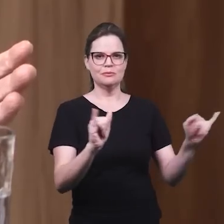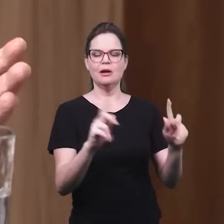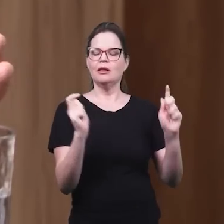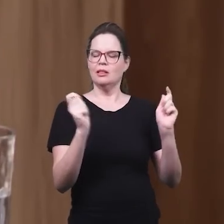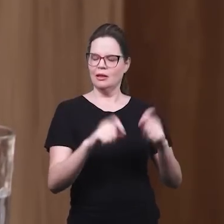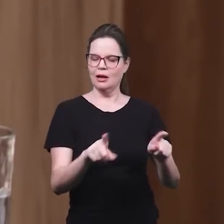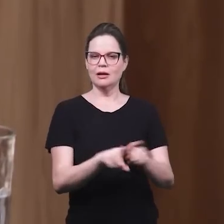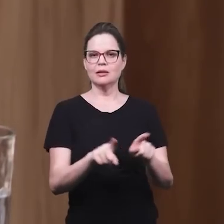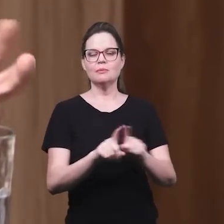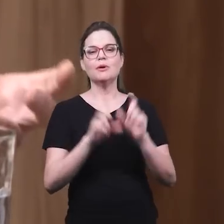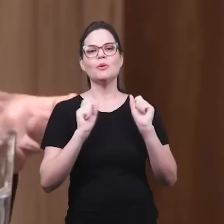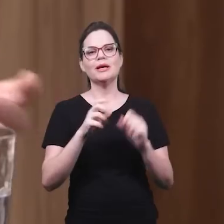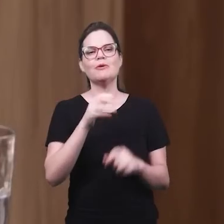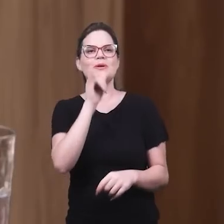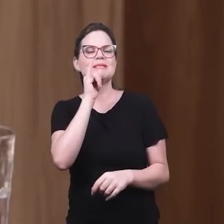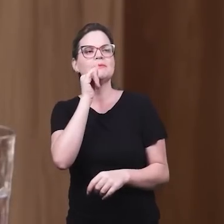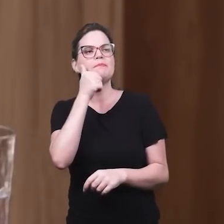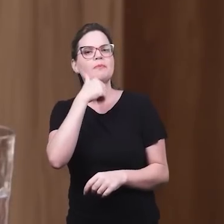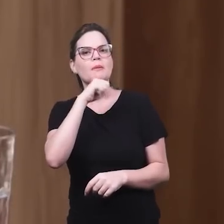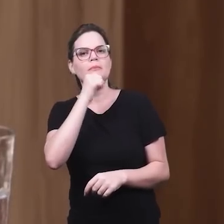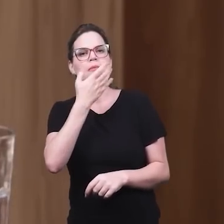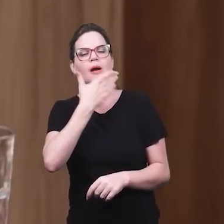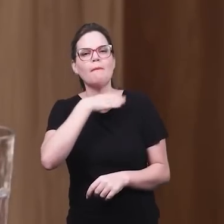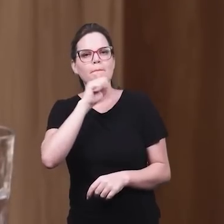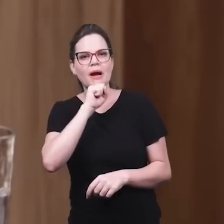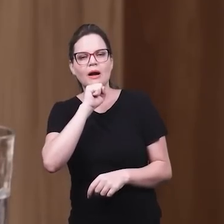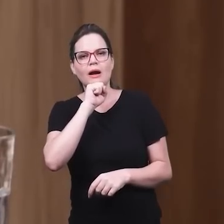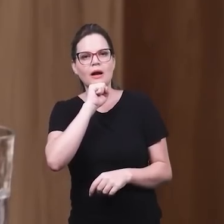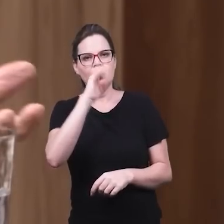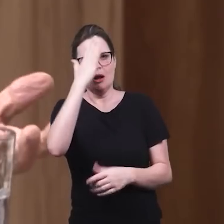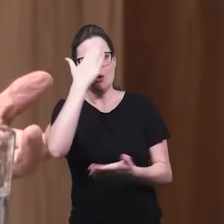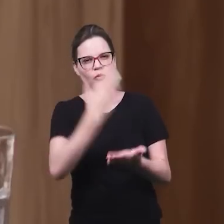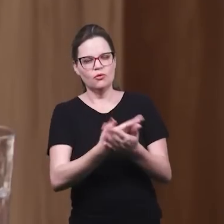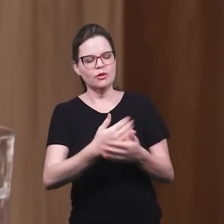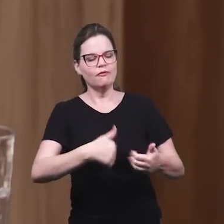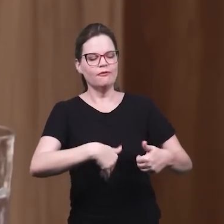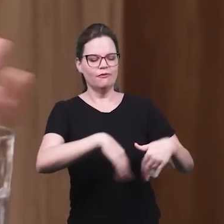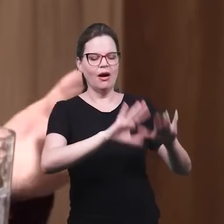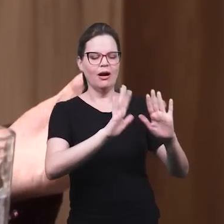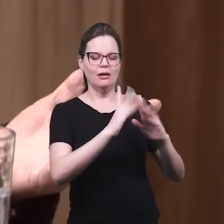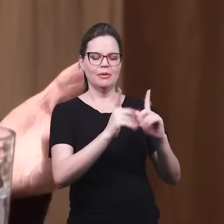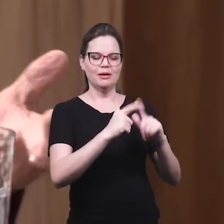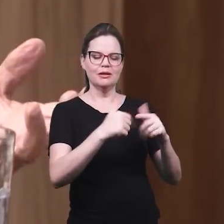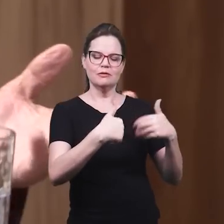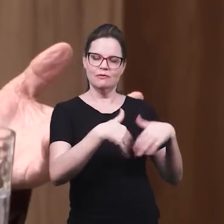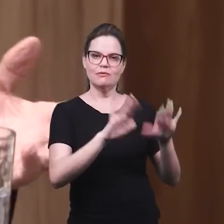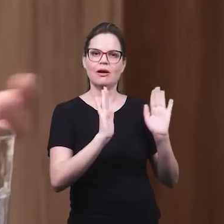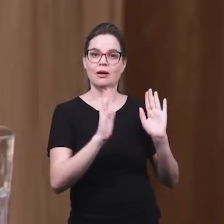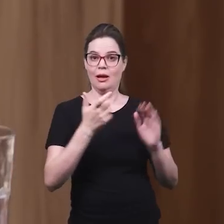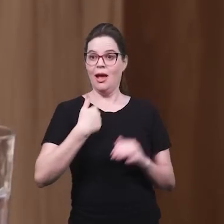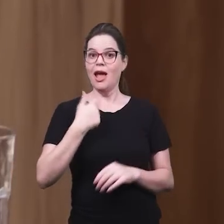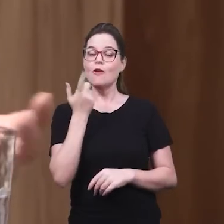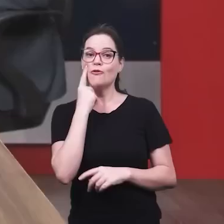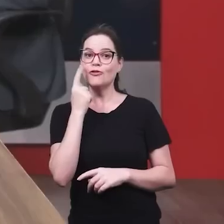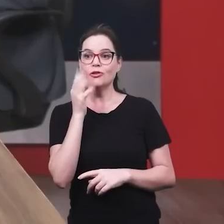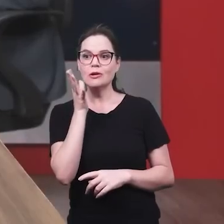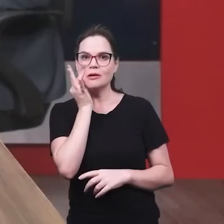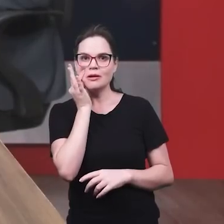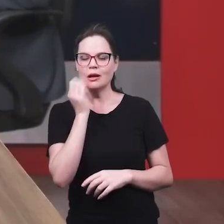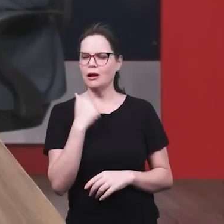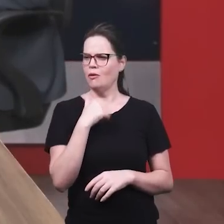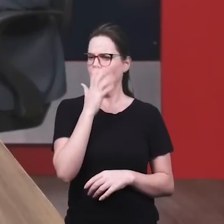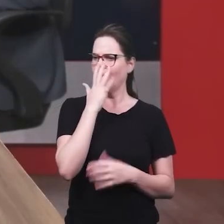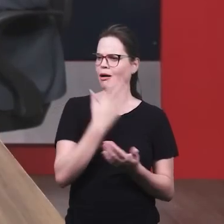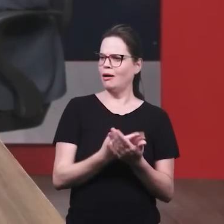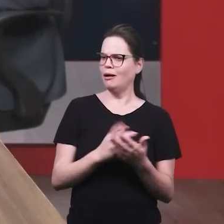confiança de pais que deixam os filhos irem para a igreja. Se eu vi lá com meus próprios olhos numa viagem a Israel, fiquei maravilhado com isso.